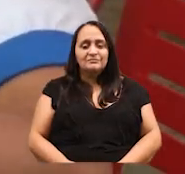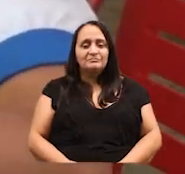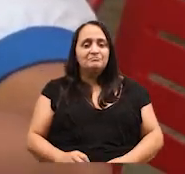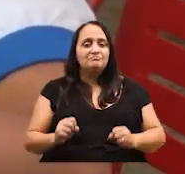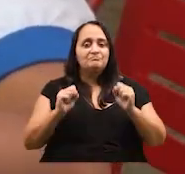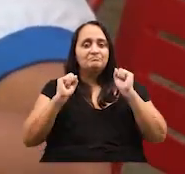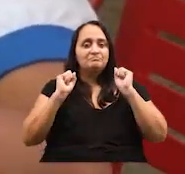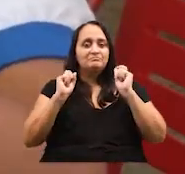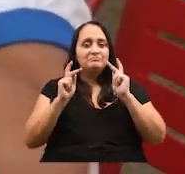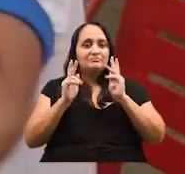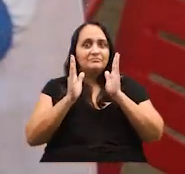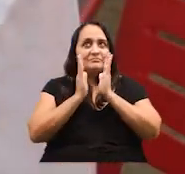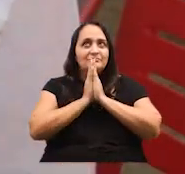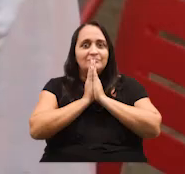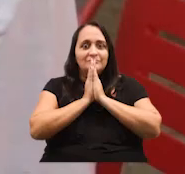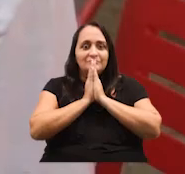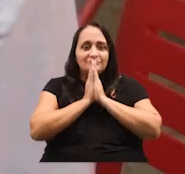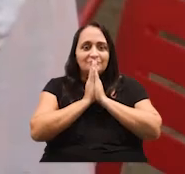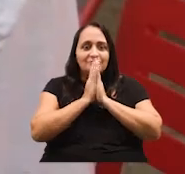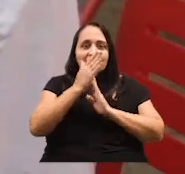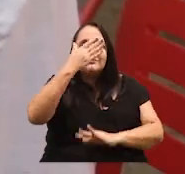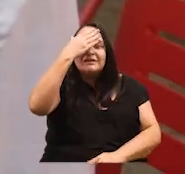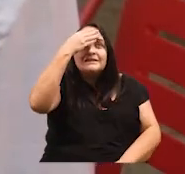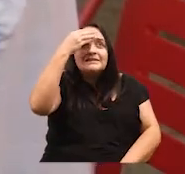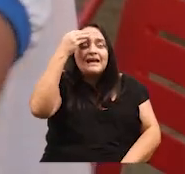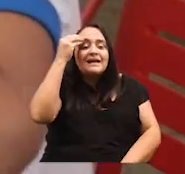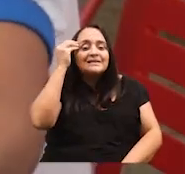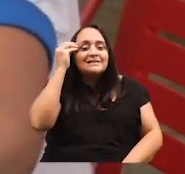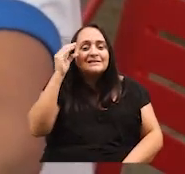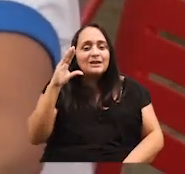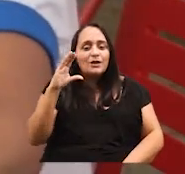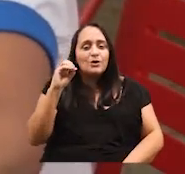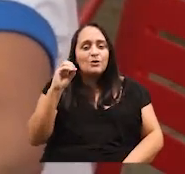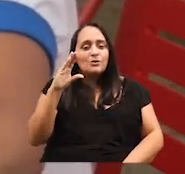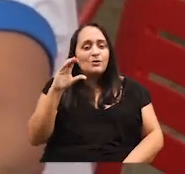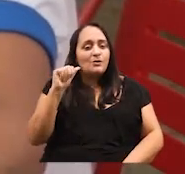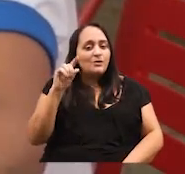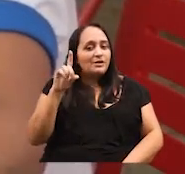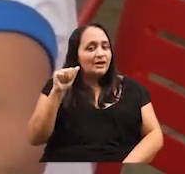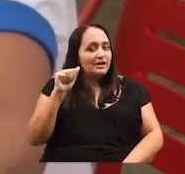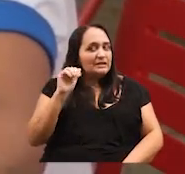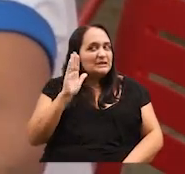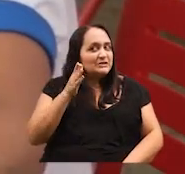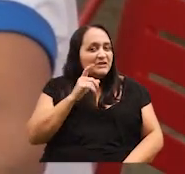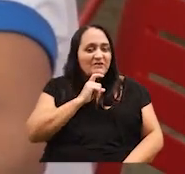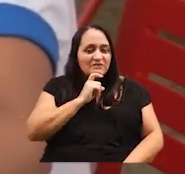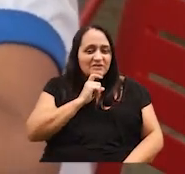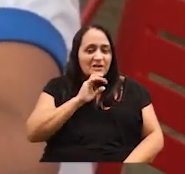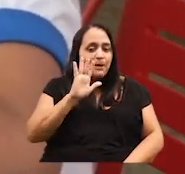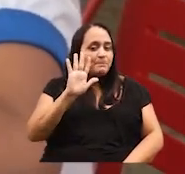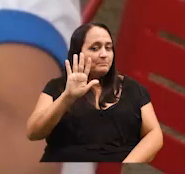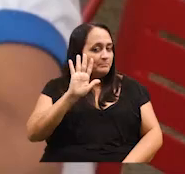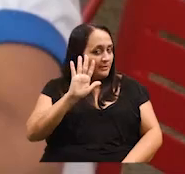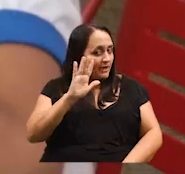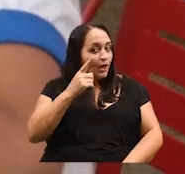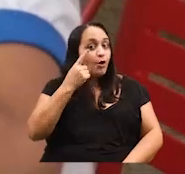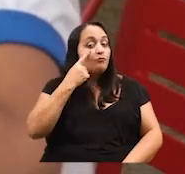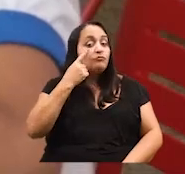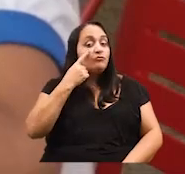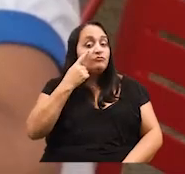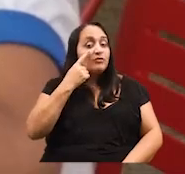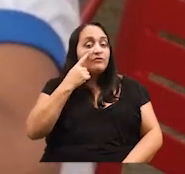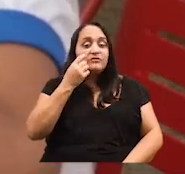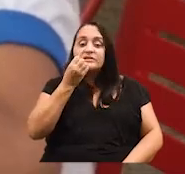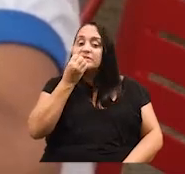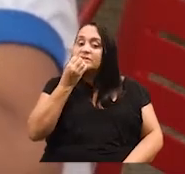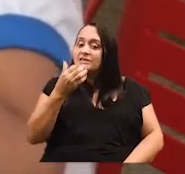Gente, está até esquecida da cocada. Será que ela já esfriou? Ó, vão se organizando aí que eu vou lá ver